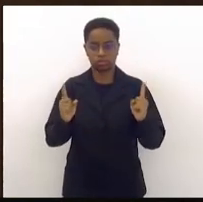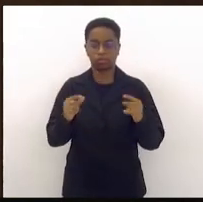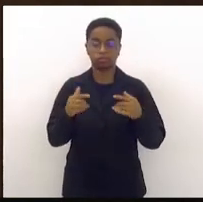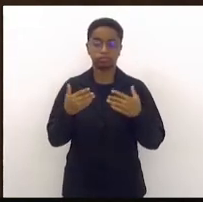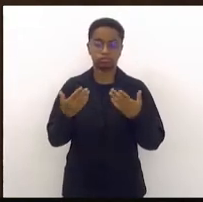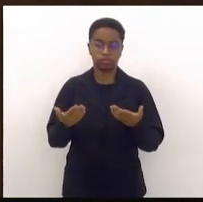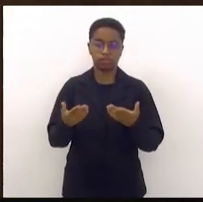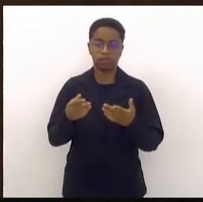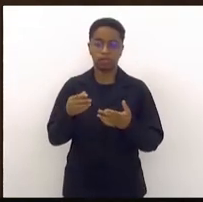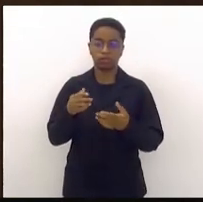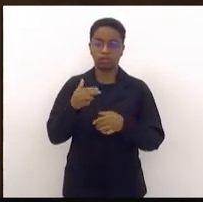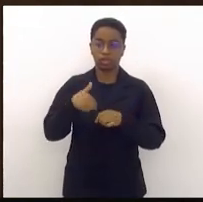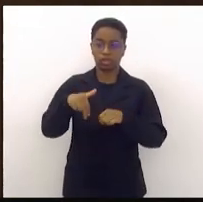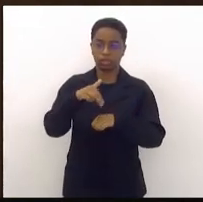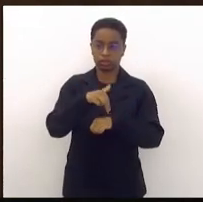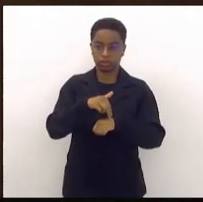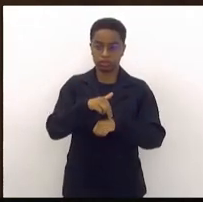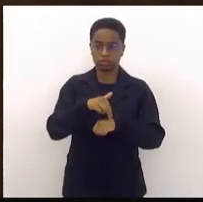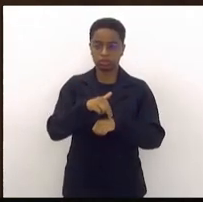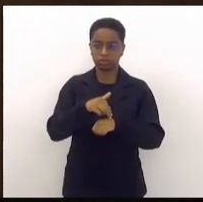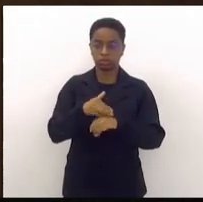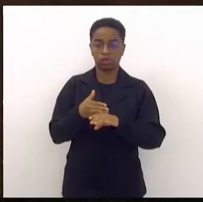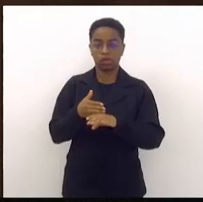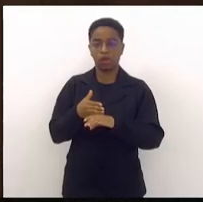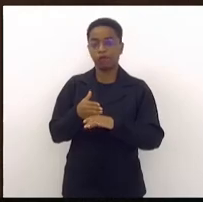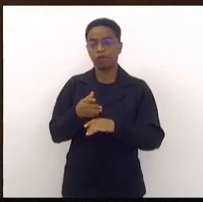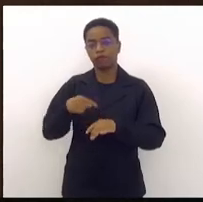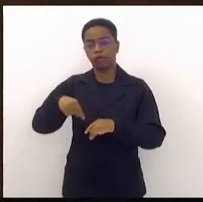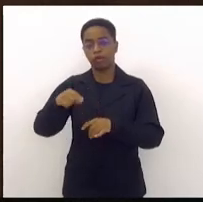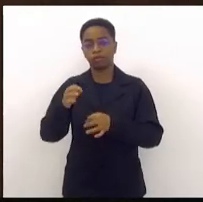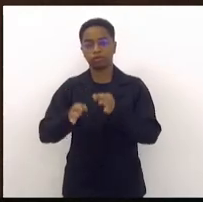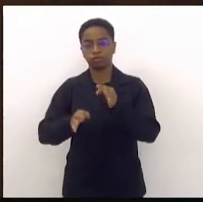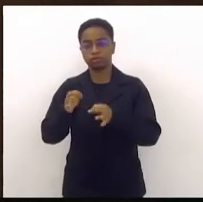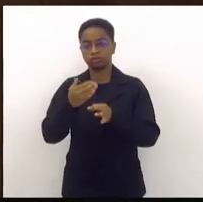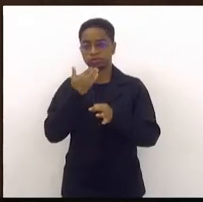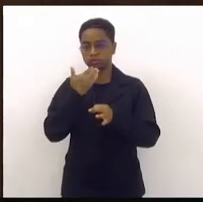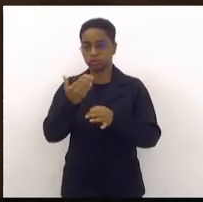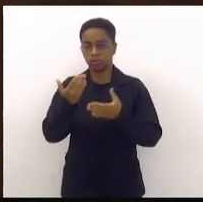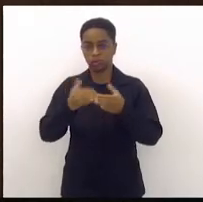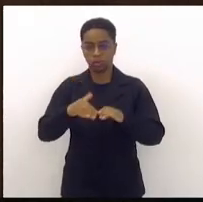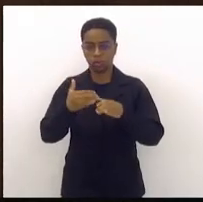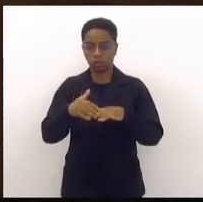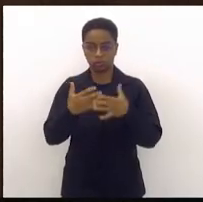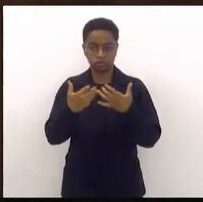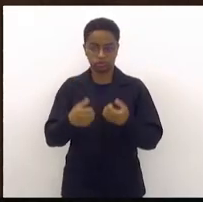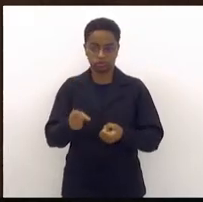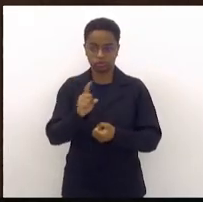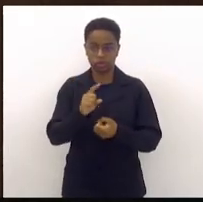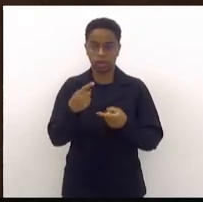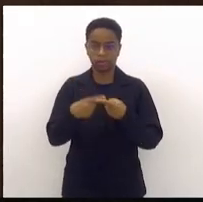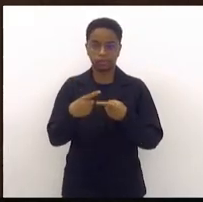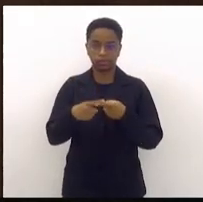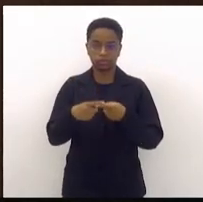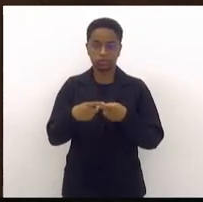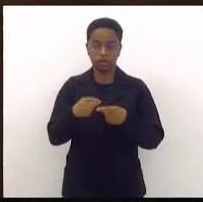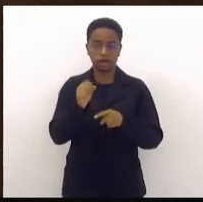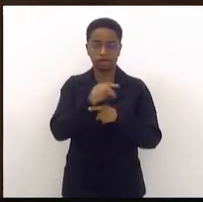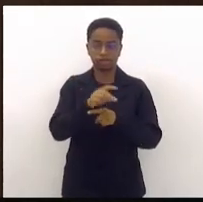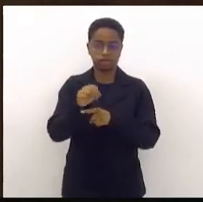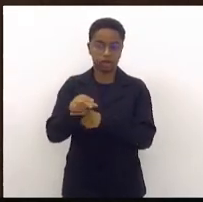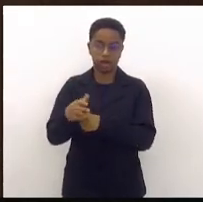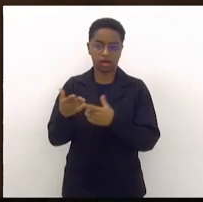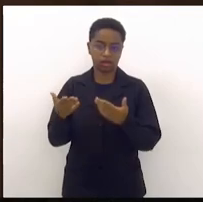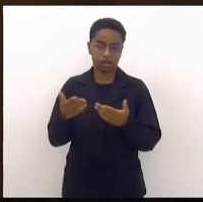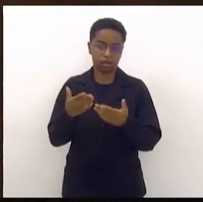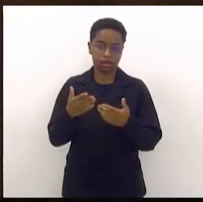a própria União entrou na Justiça pedindo para que o concurso não fosse validado, que o pleito de vagas não fosse validado, portanto, o concurso